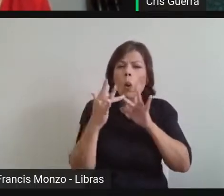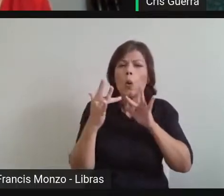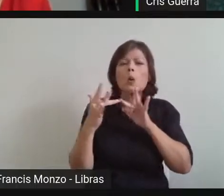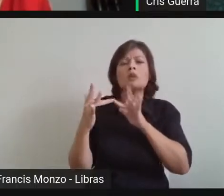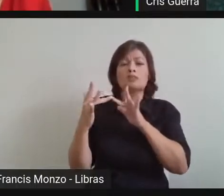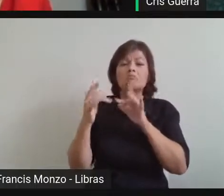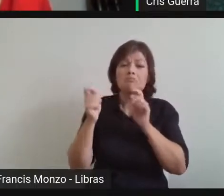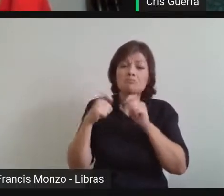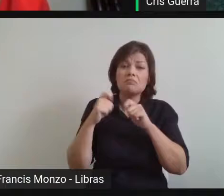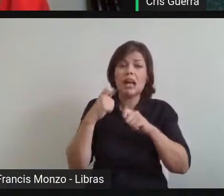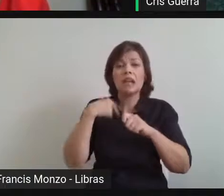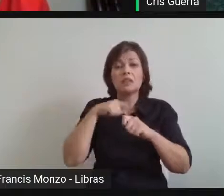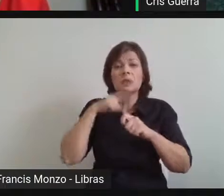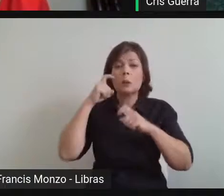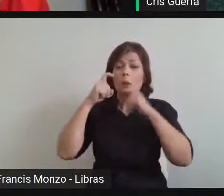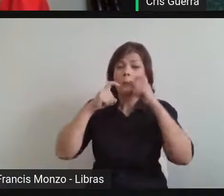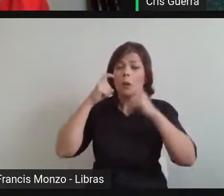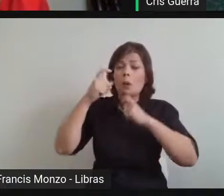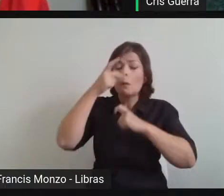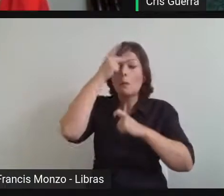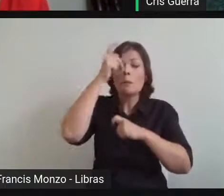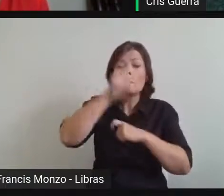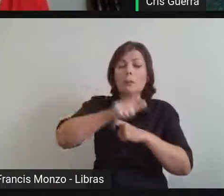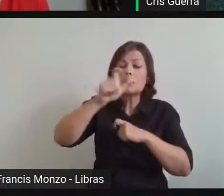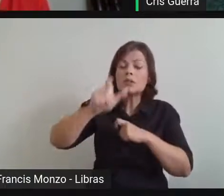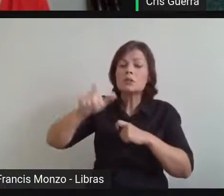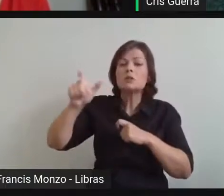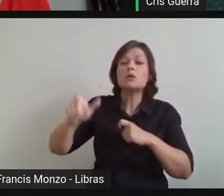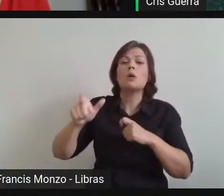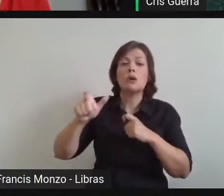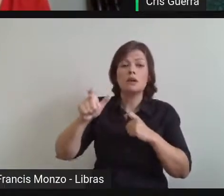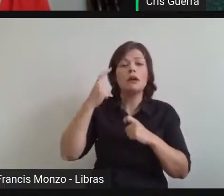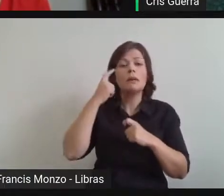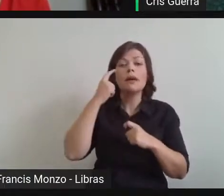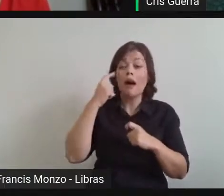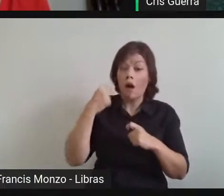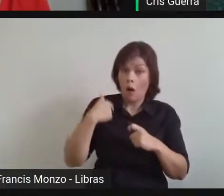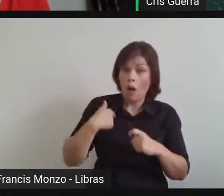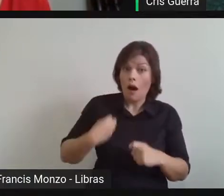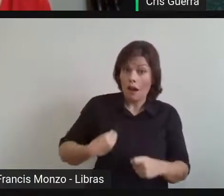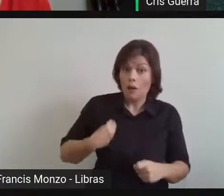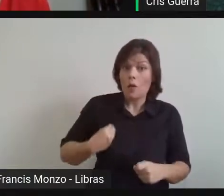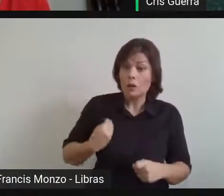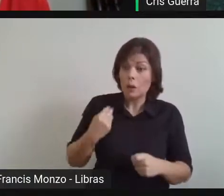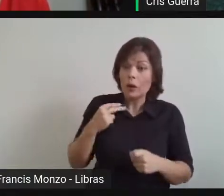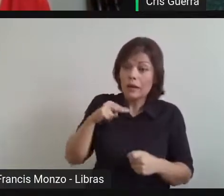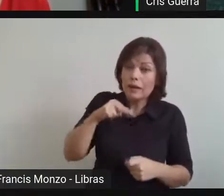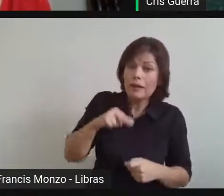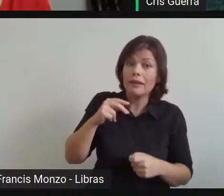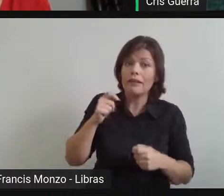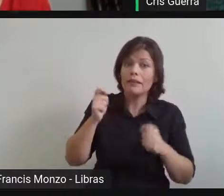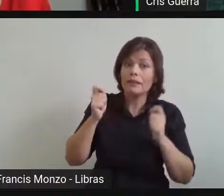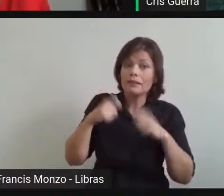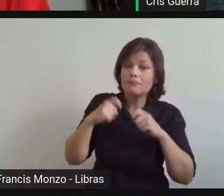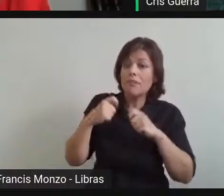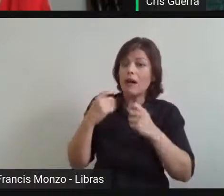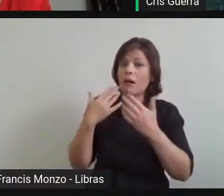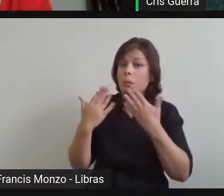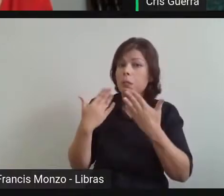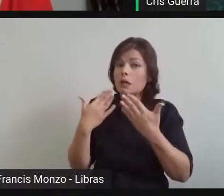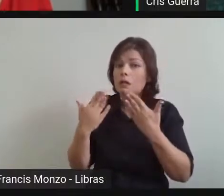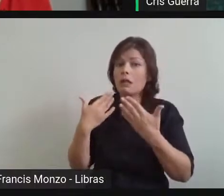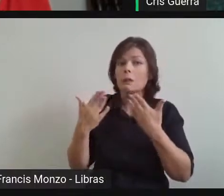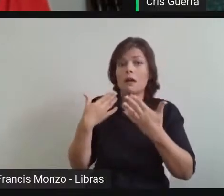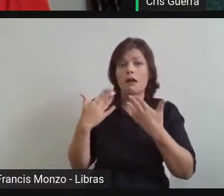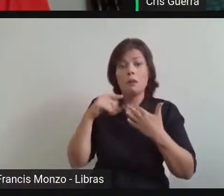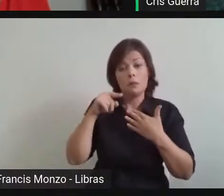com o outro, de tentar estar em contato, de falar, olha, eu tô aqui, entendeu? Vamos bater um papo. Faz uma diferença no seu dia, faz uma diferença